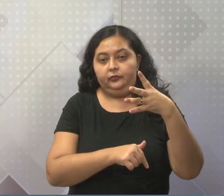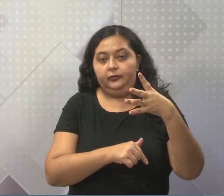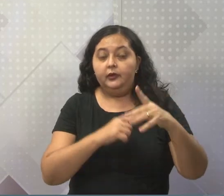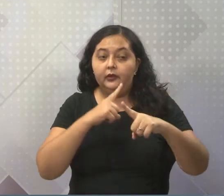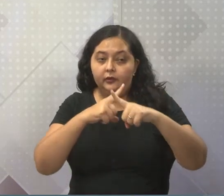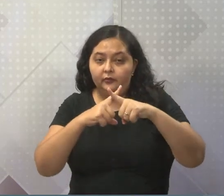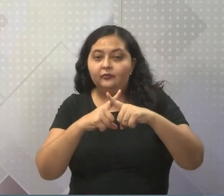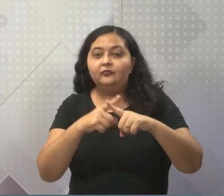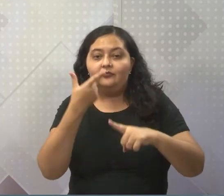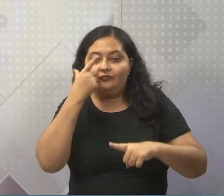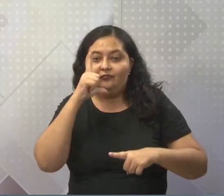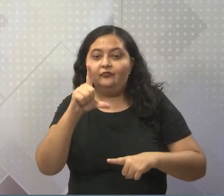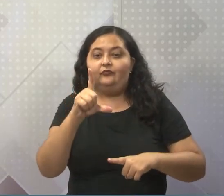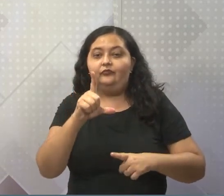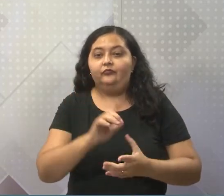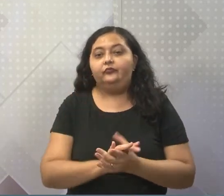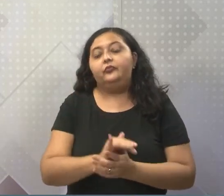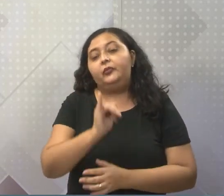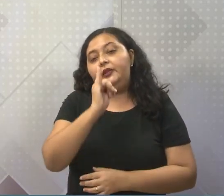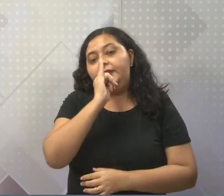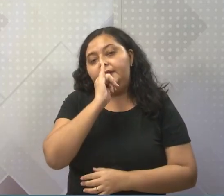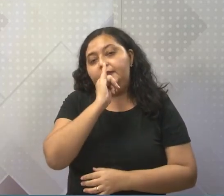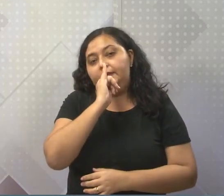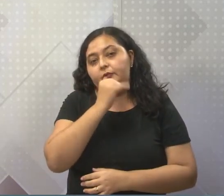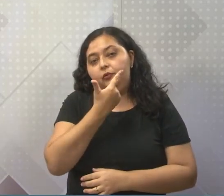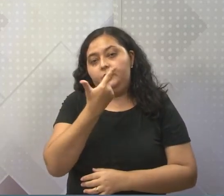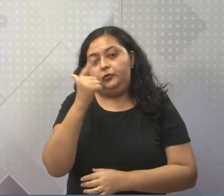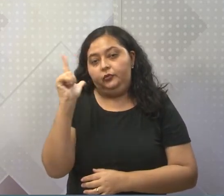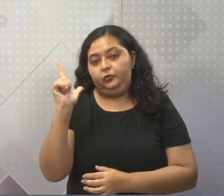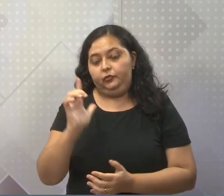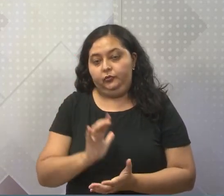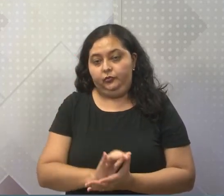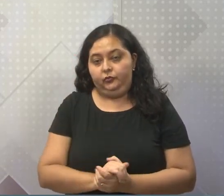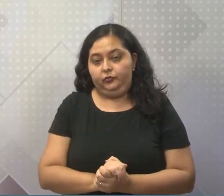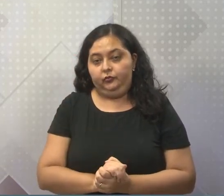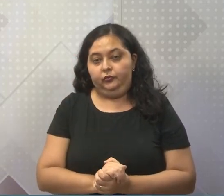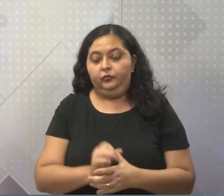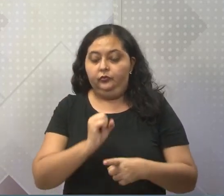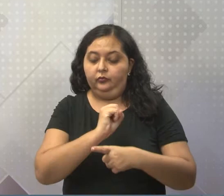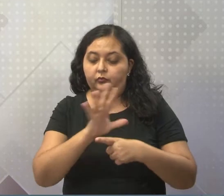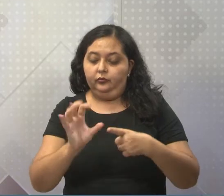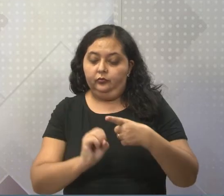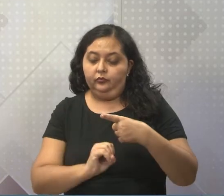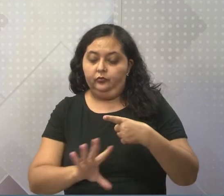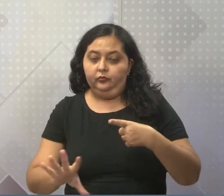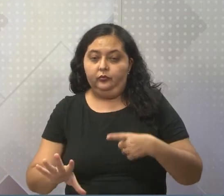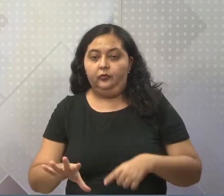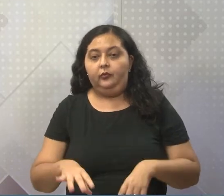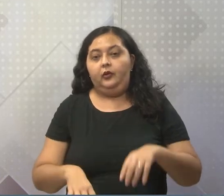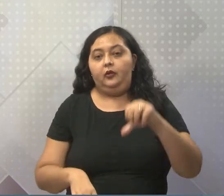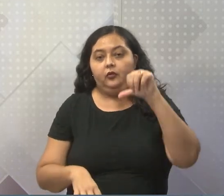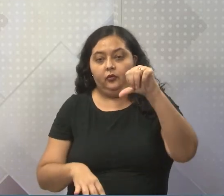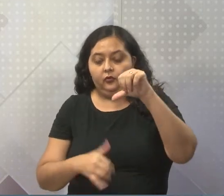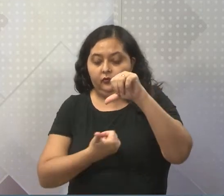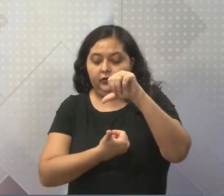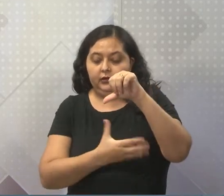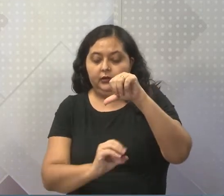multiplicação. Mais um exemplo. Eu tenho aqui a fração 9